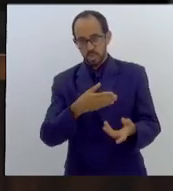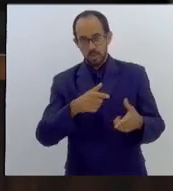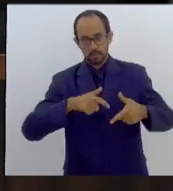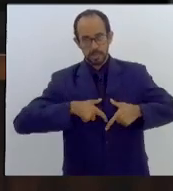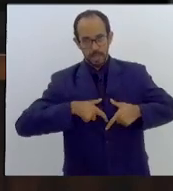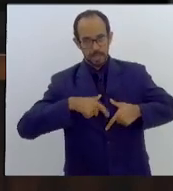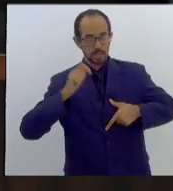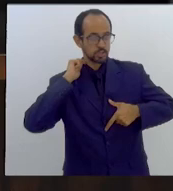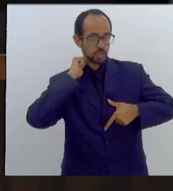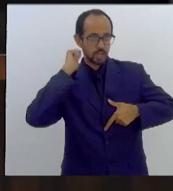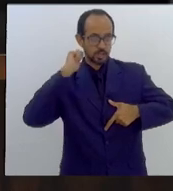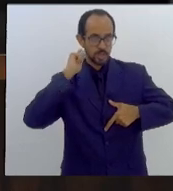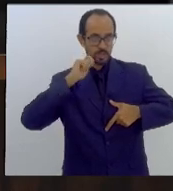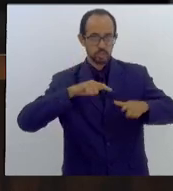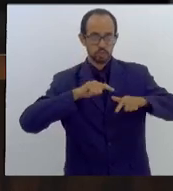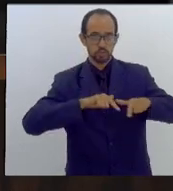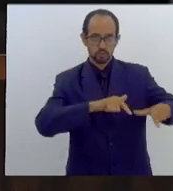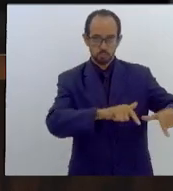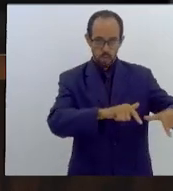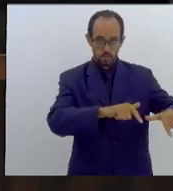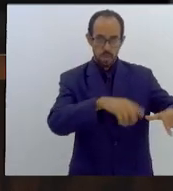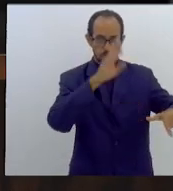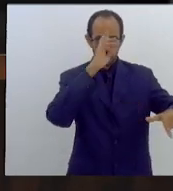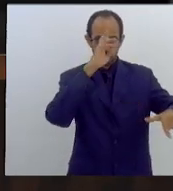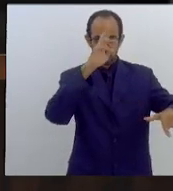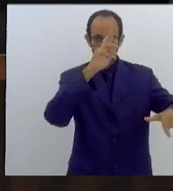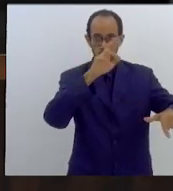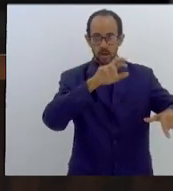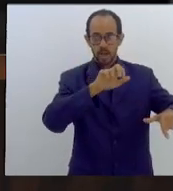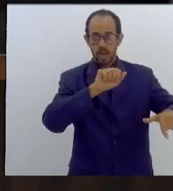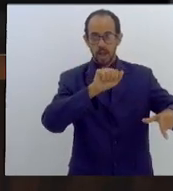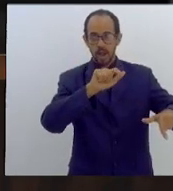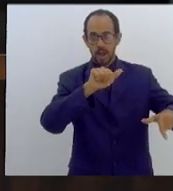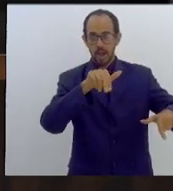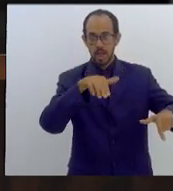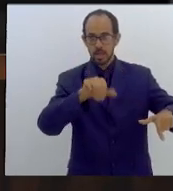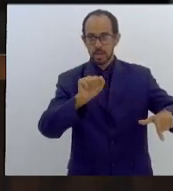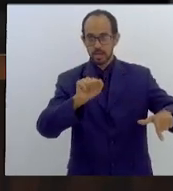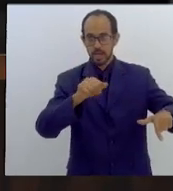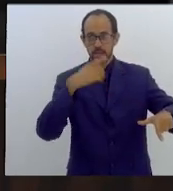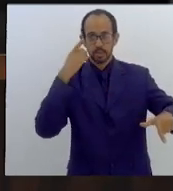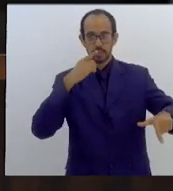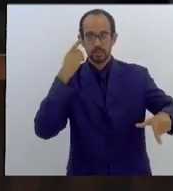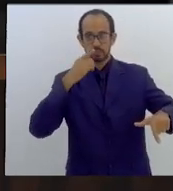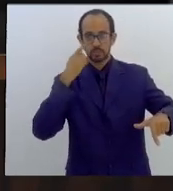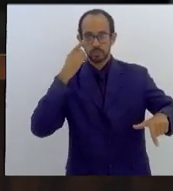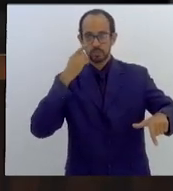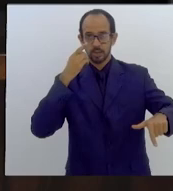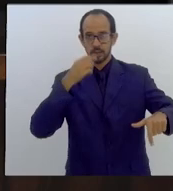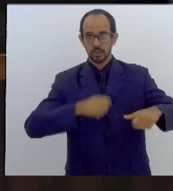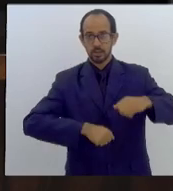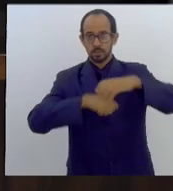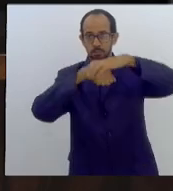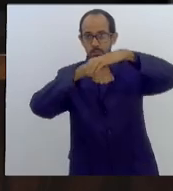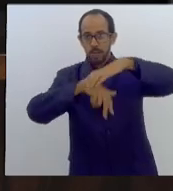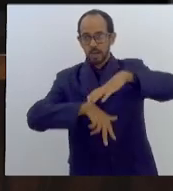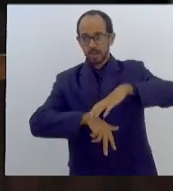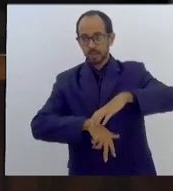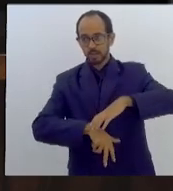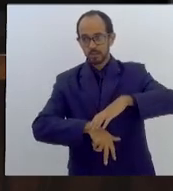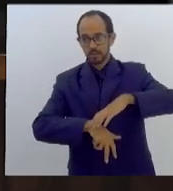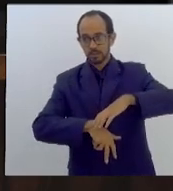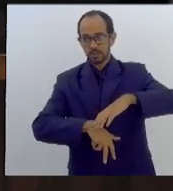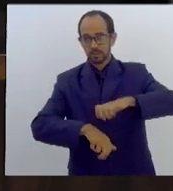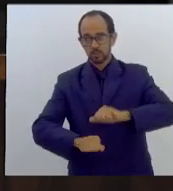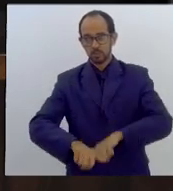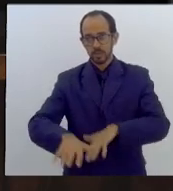respectivo diploma à excelentíssima senhora deputada Lana de Oliveira Passo de Souza, militar da reserva e paraquedista do Exército Brasileiro.